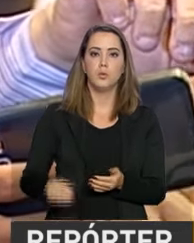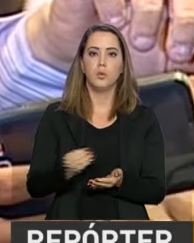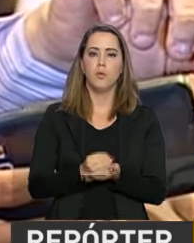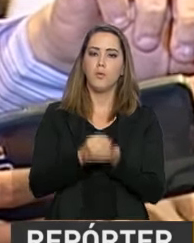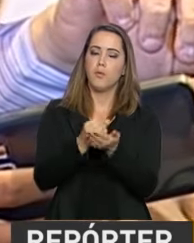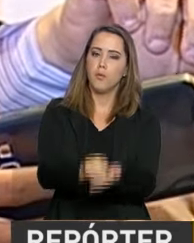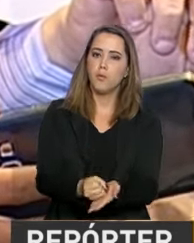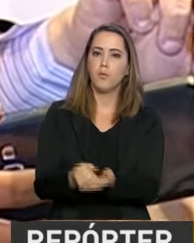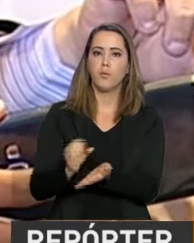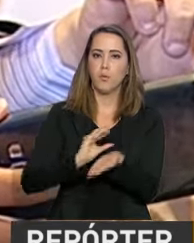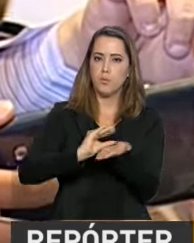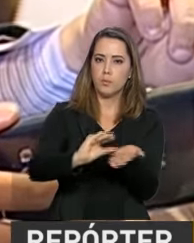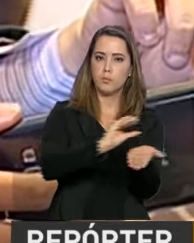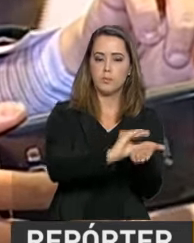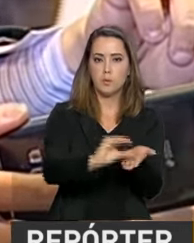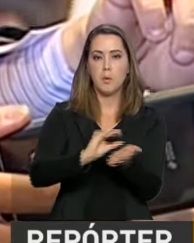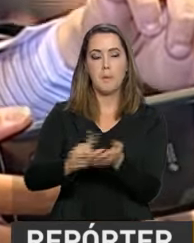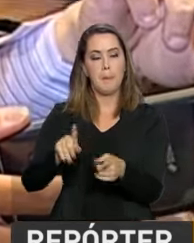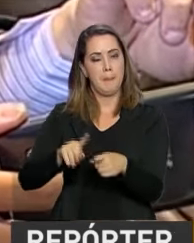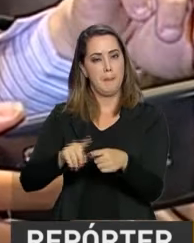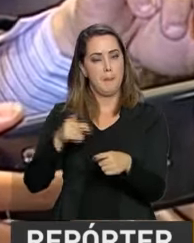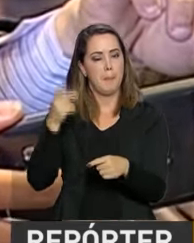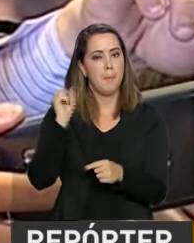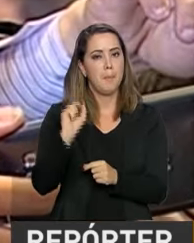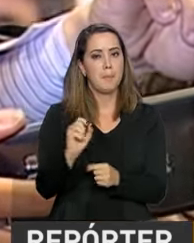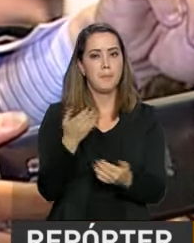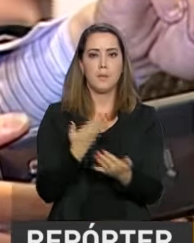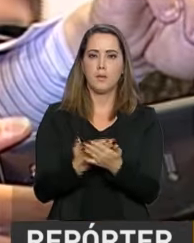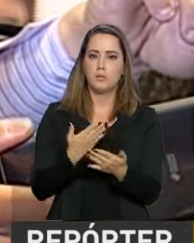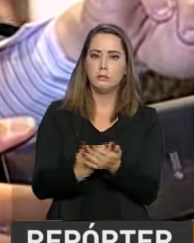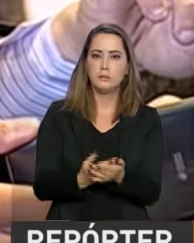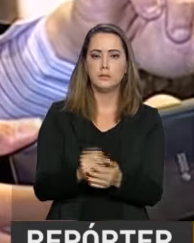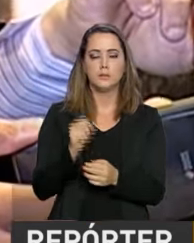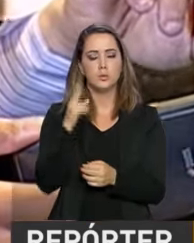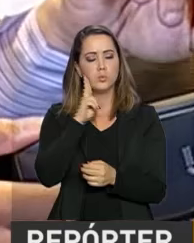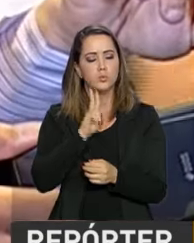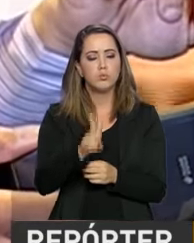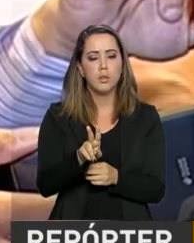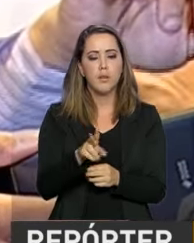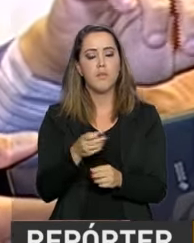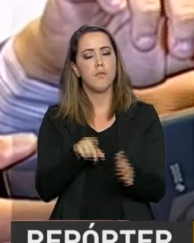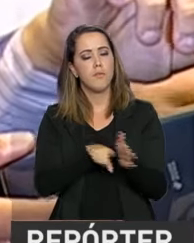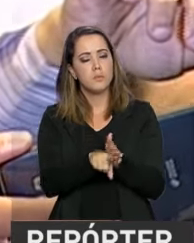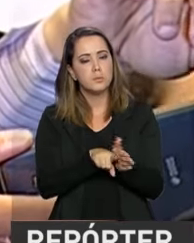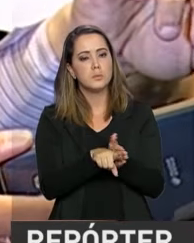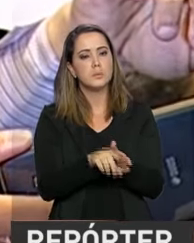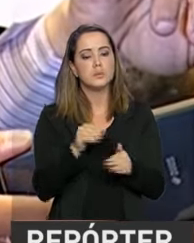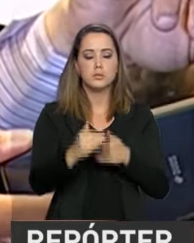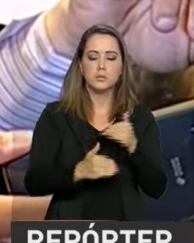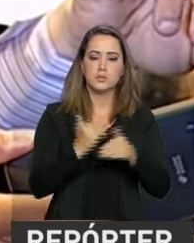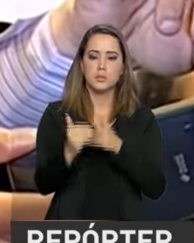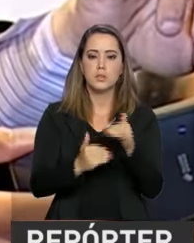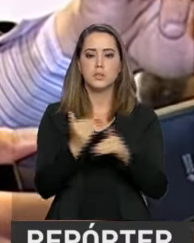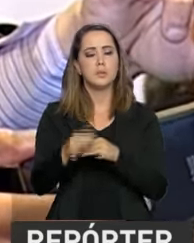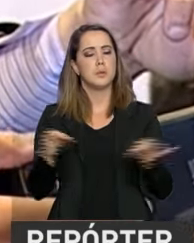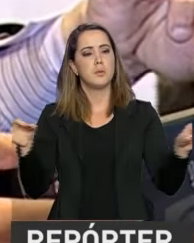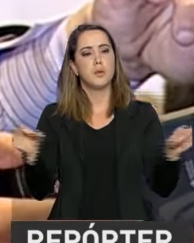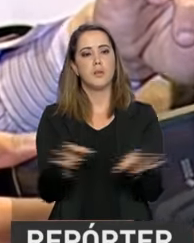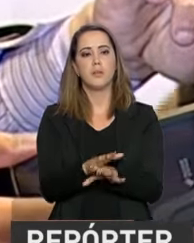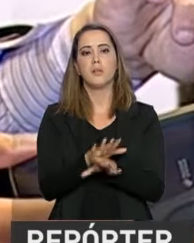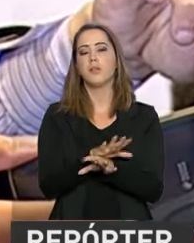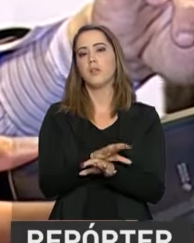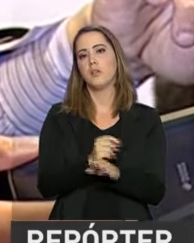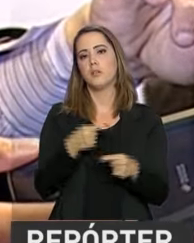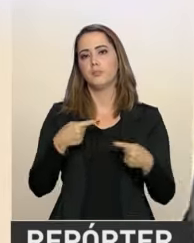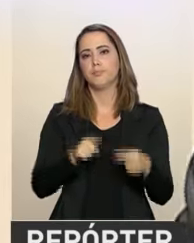continuidade aos seus estudos, aproveitar resultados de estudos anteriores e com isso caminharmos para uma solução definitiva de